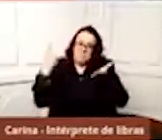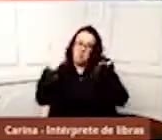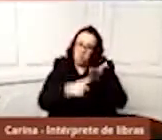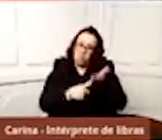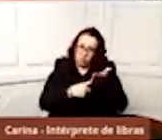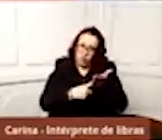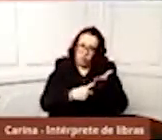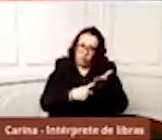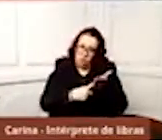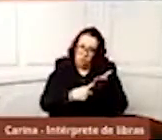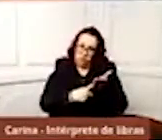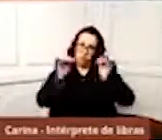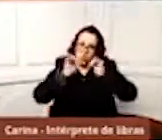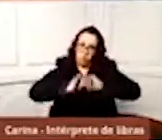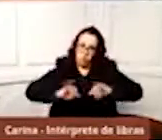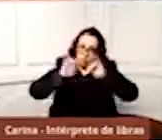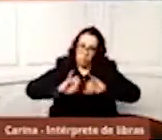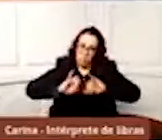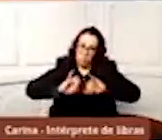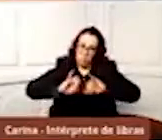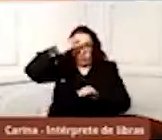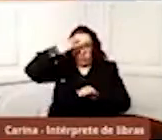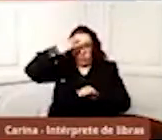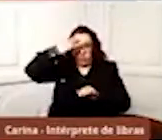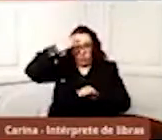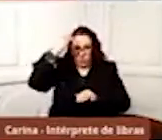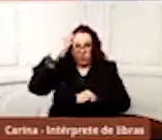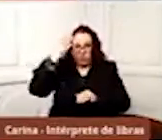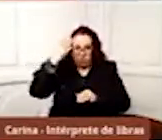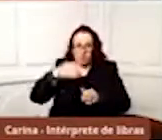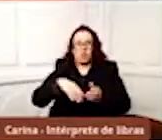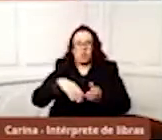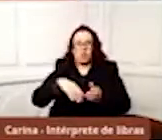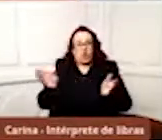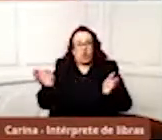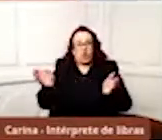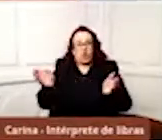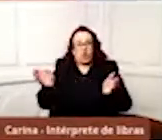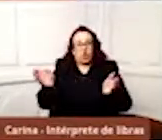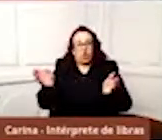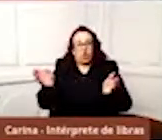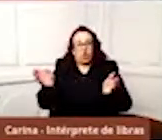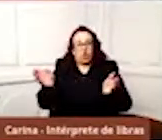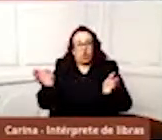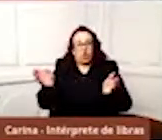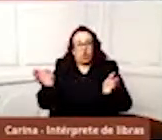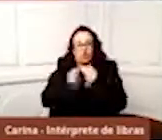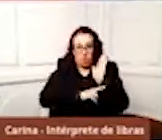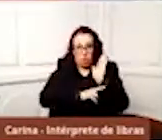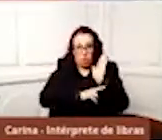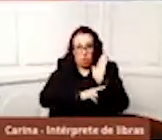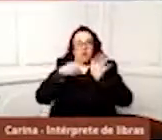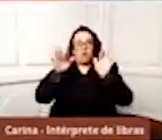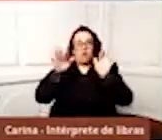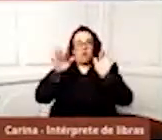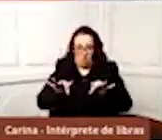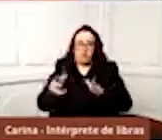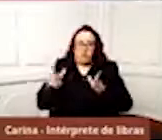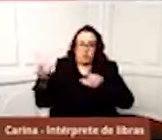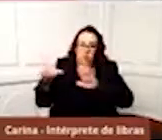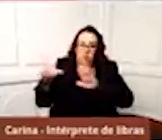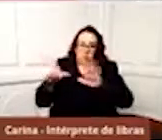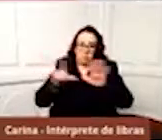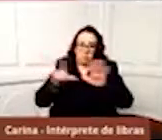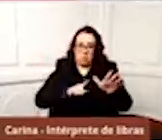a publicação dessa decisão através das regulamentações até o final desta semana, no dia 29 de maio, e